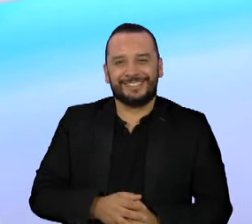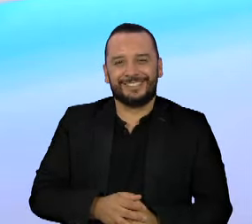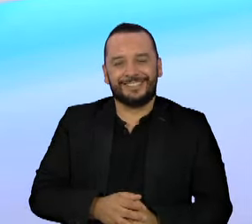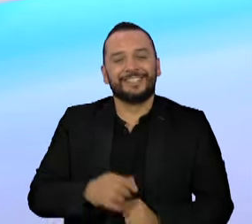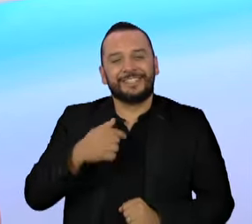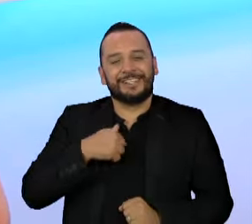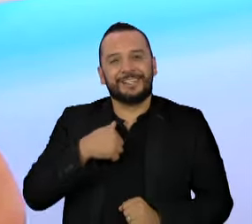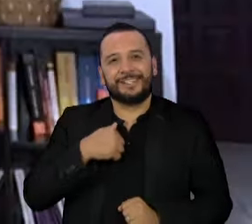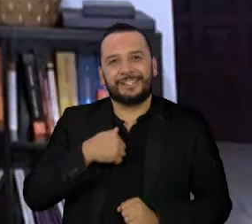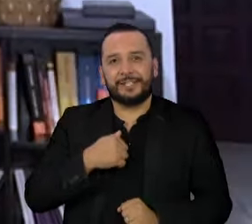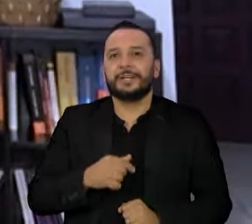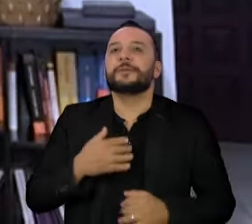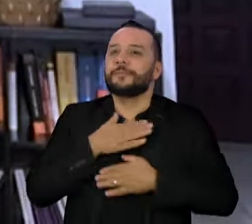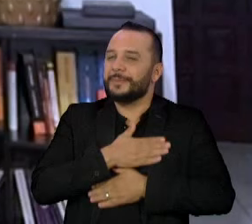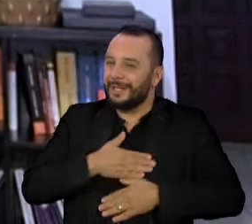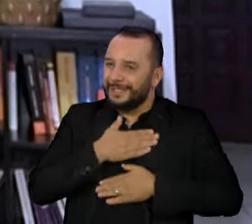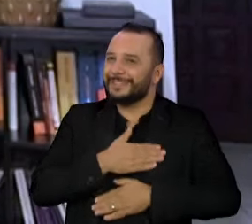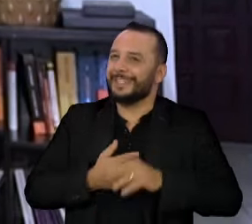Queria pegar um gancho...